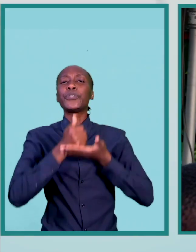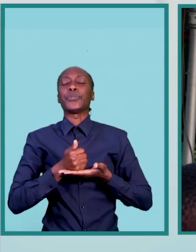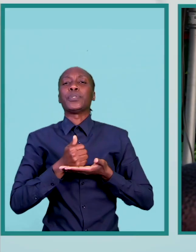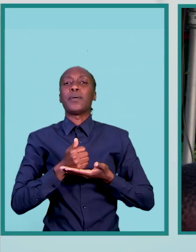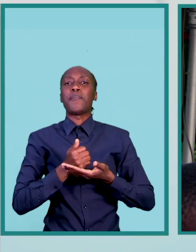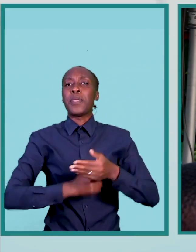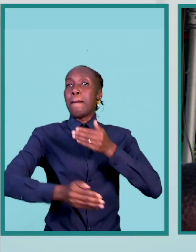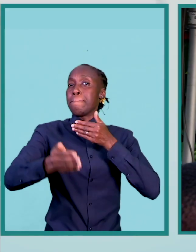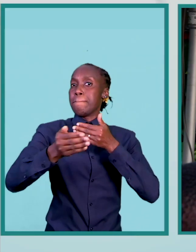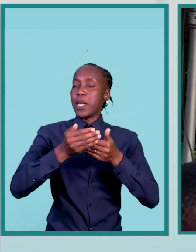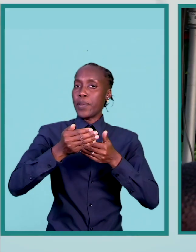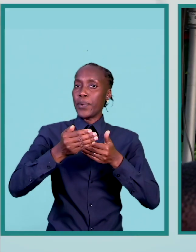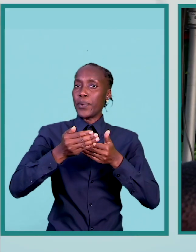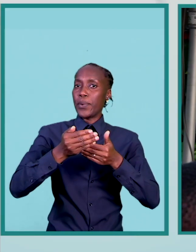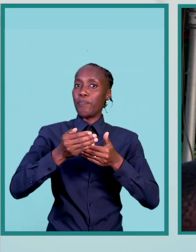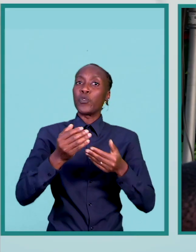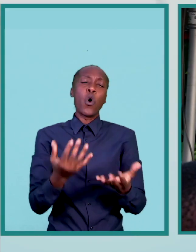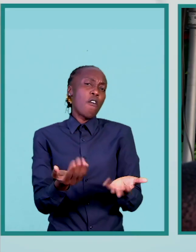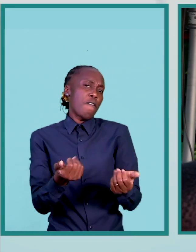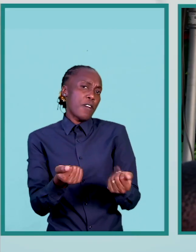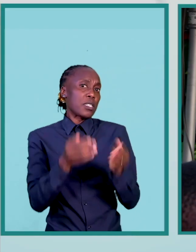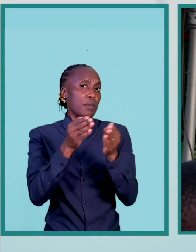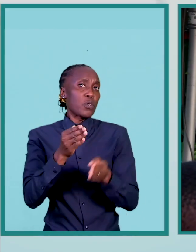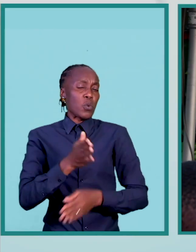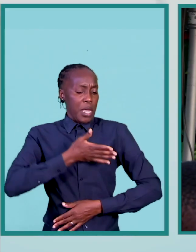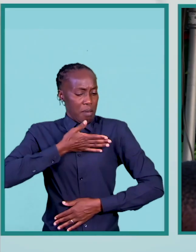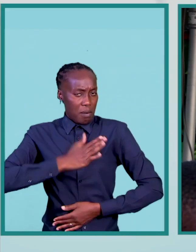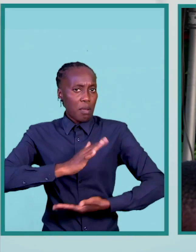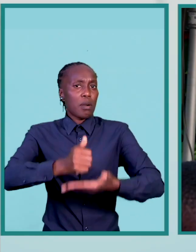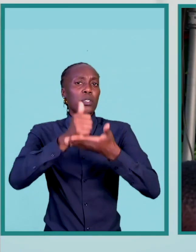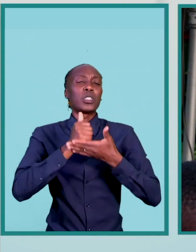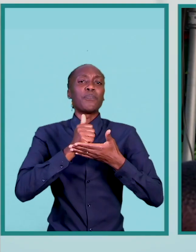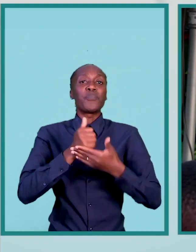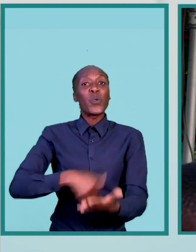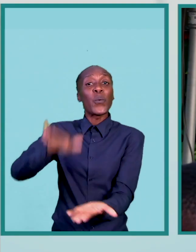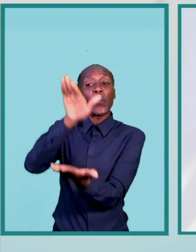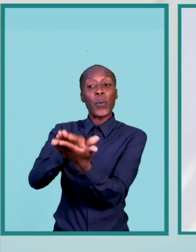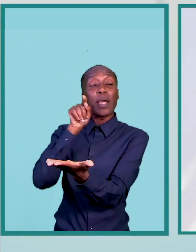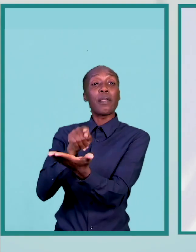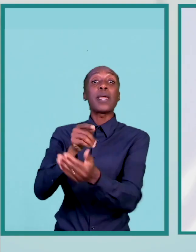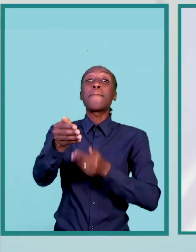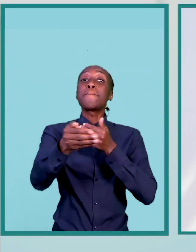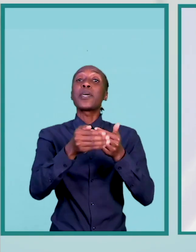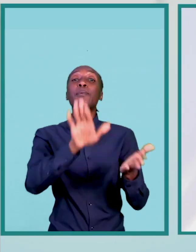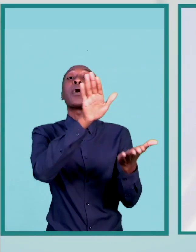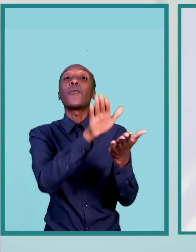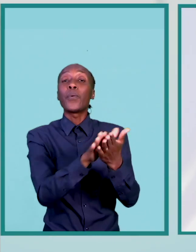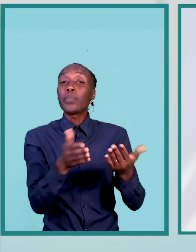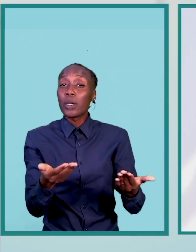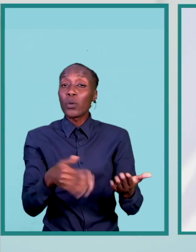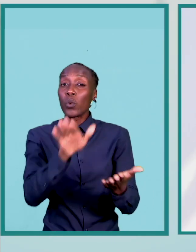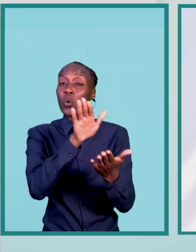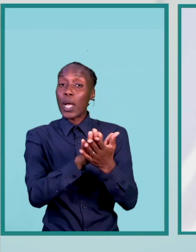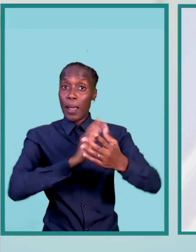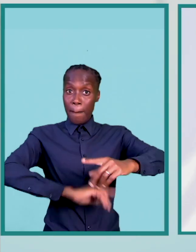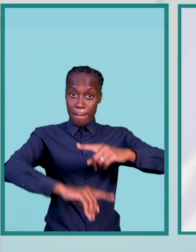mais perto ou num sítio onde há mais possibilidade de me ajudar. Exatamente. E o sítio mais perto tem que ser